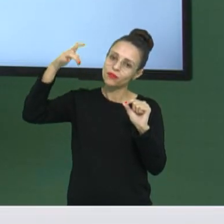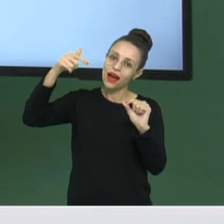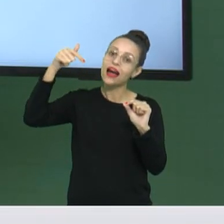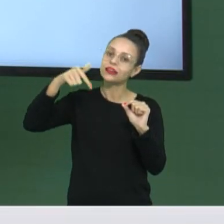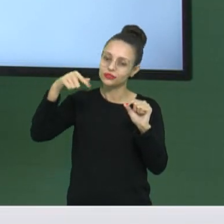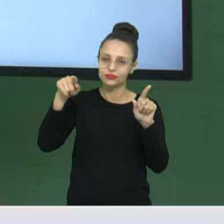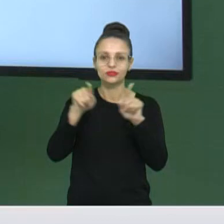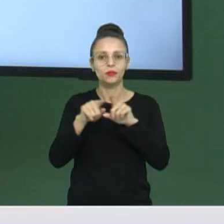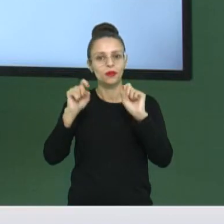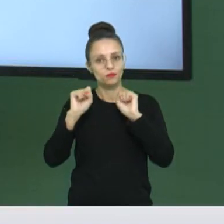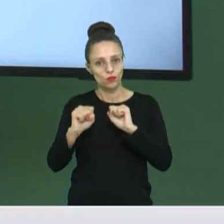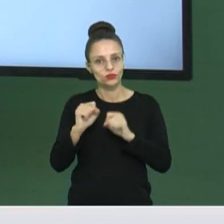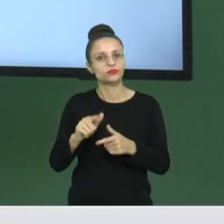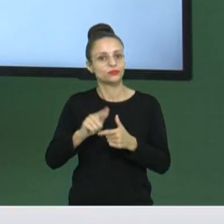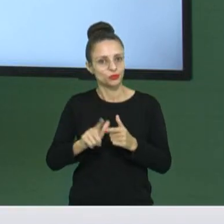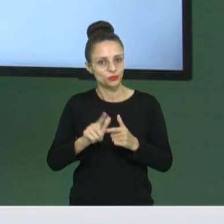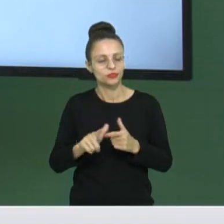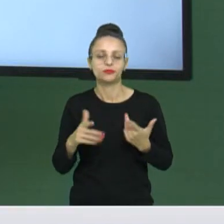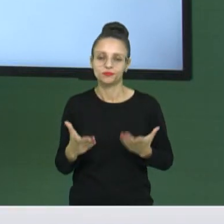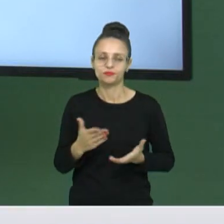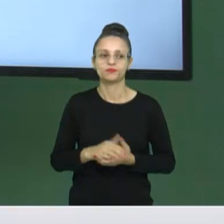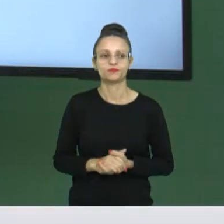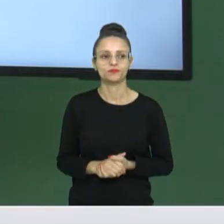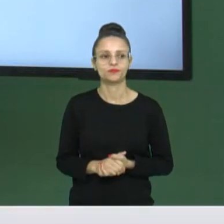Ali também pode ser um problema, né?